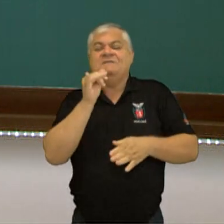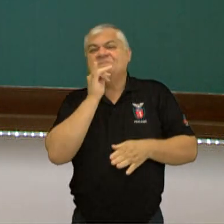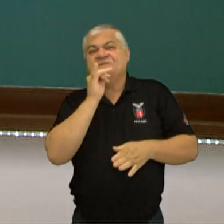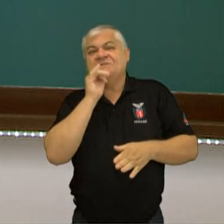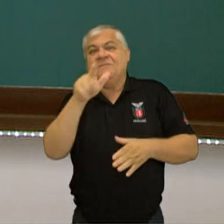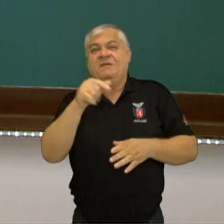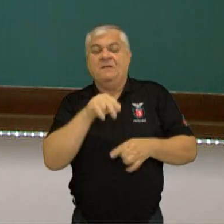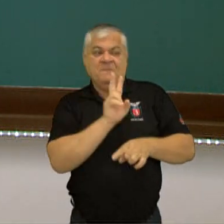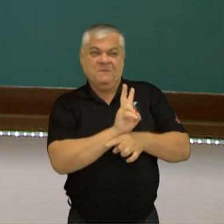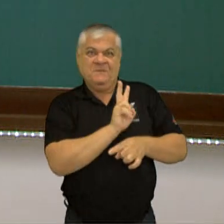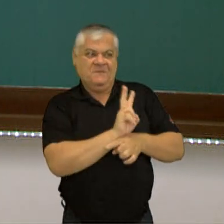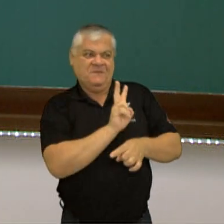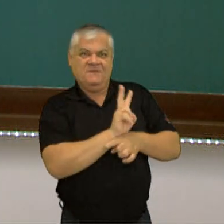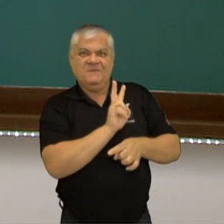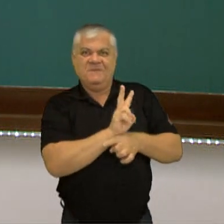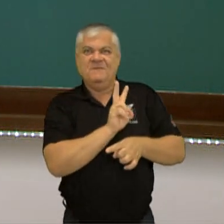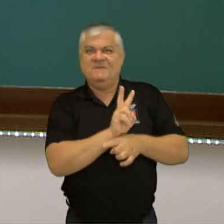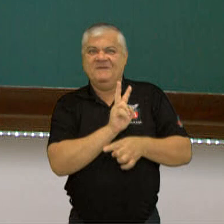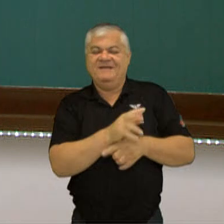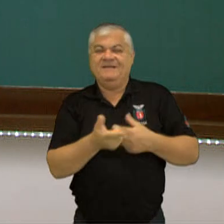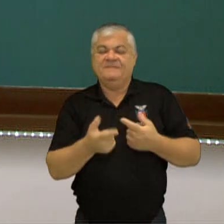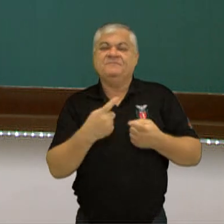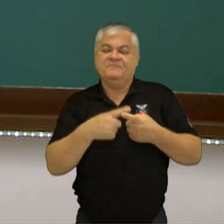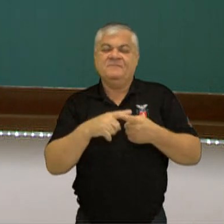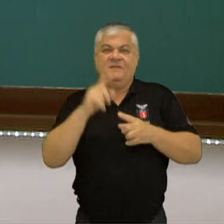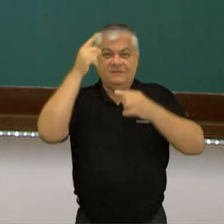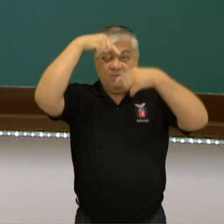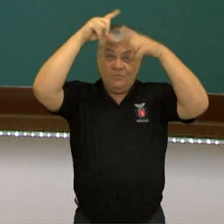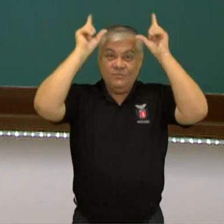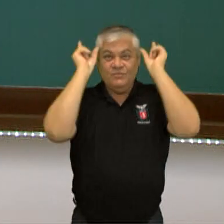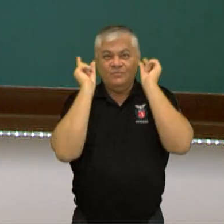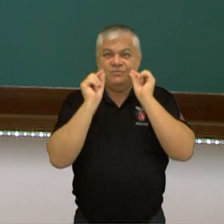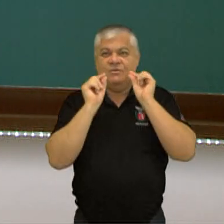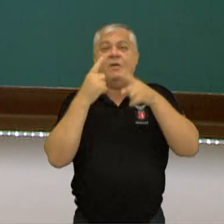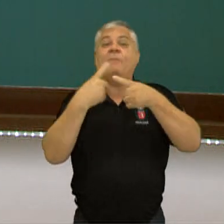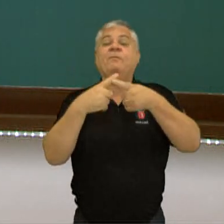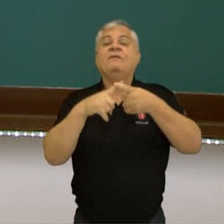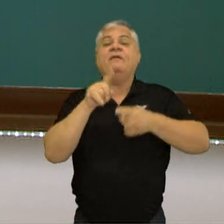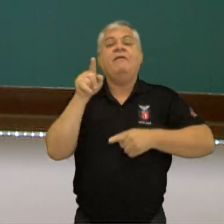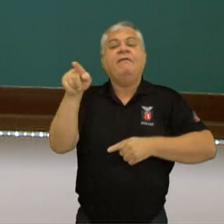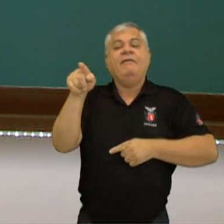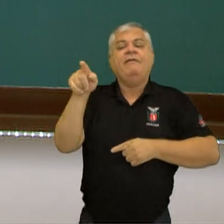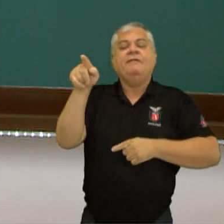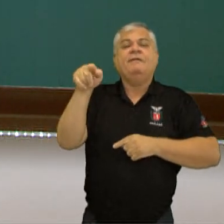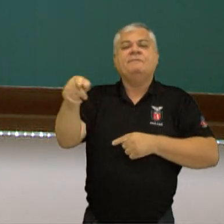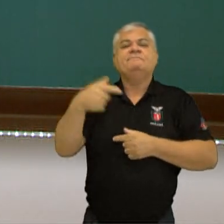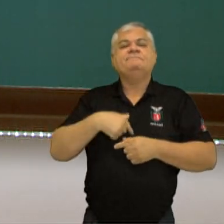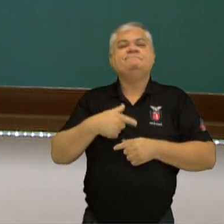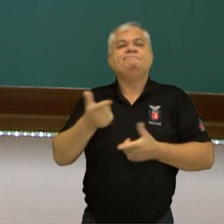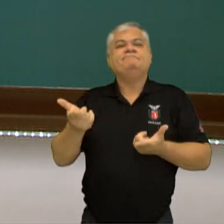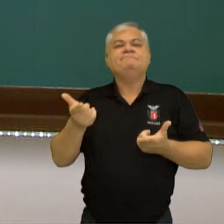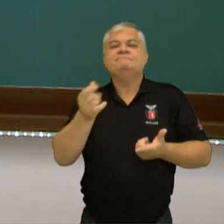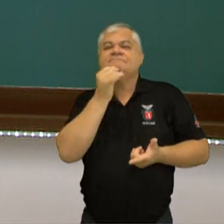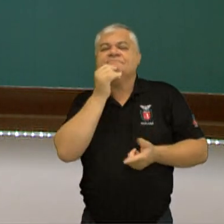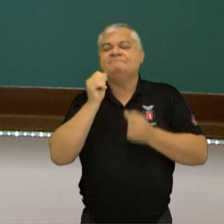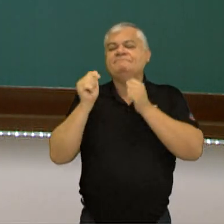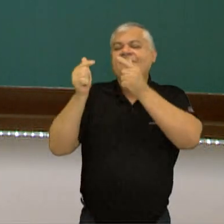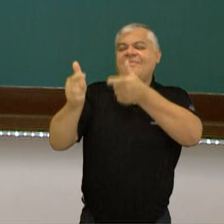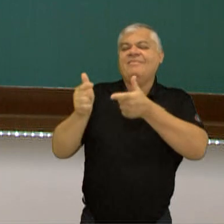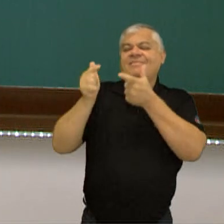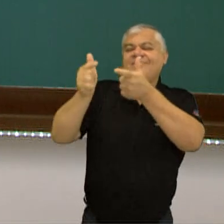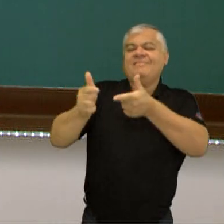mais protegida ali na história, seja o bobo da corte, por esse fator de fazer esse espaço aí e